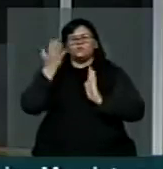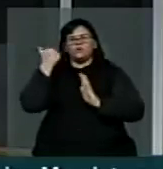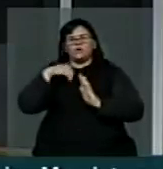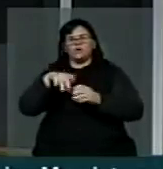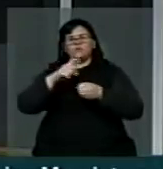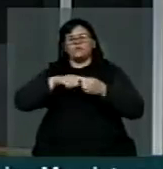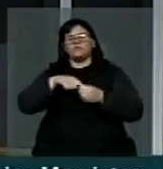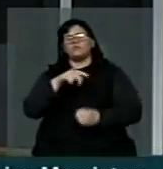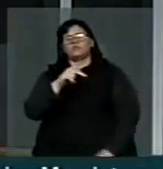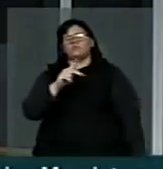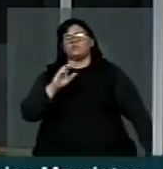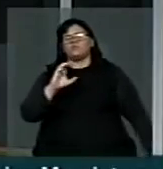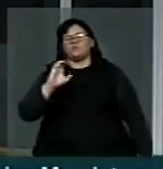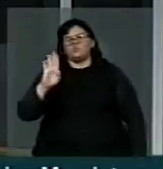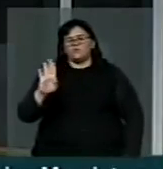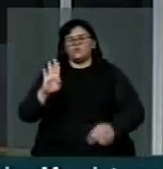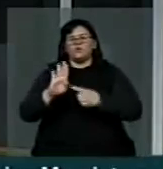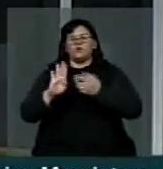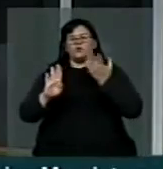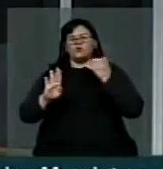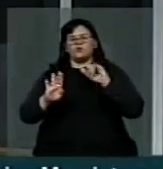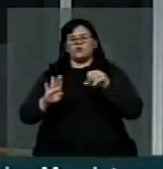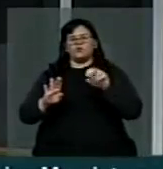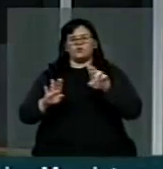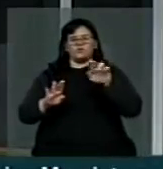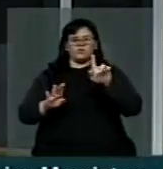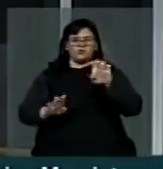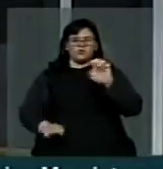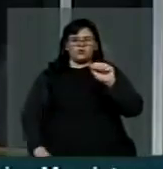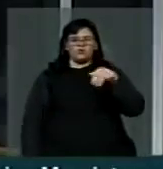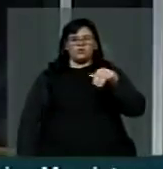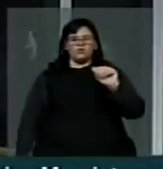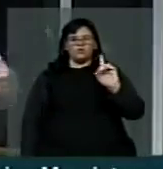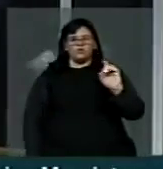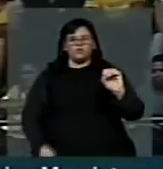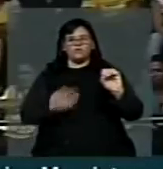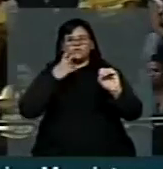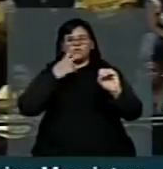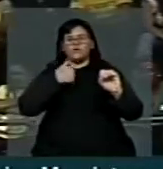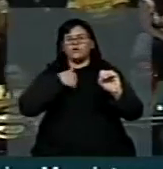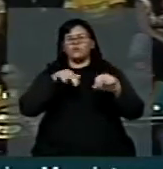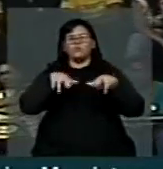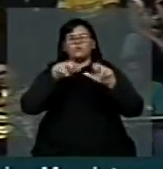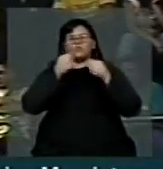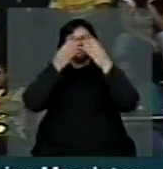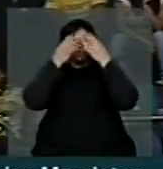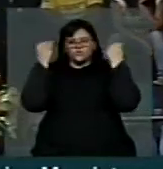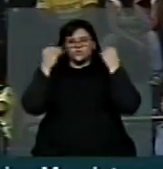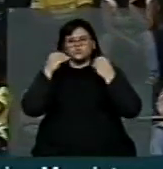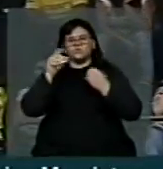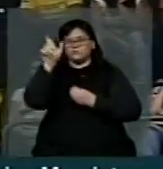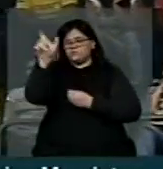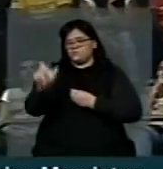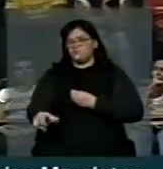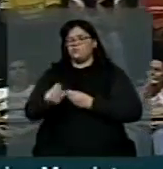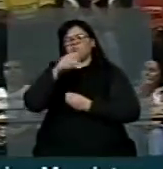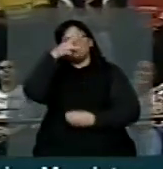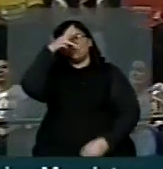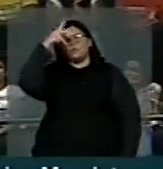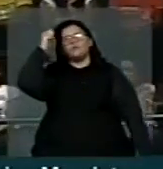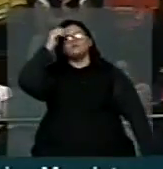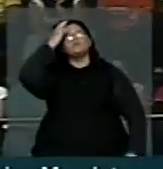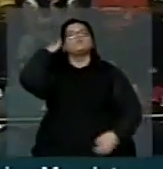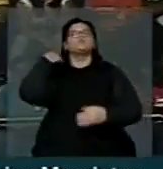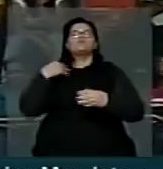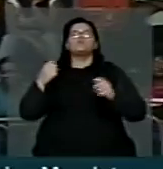que disse, Jorge Amado, quando da cassação: não esquecerei jamais a figura do Amazonas no comando de